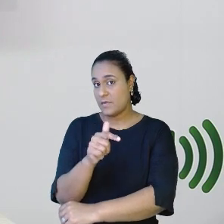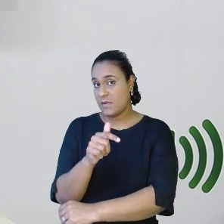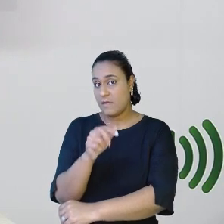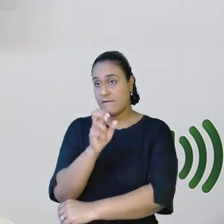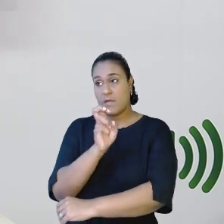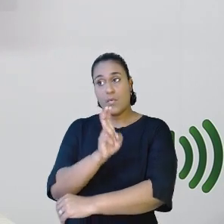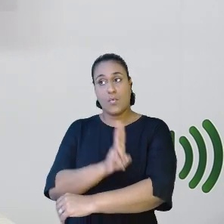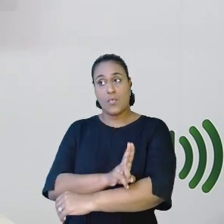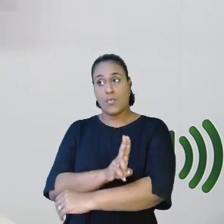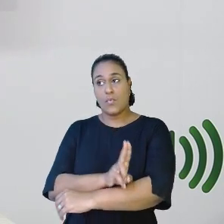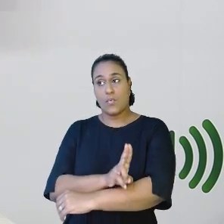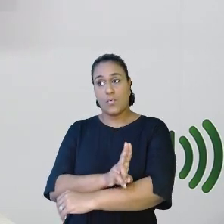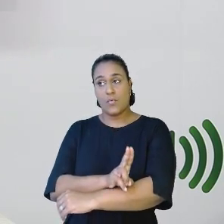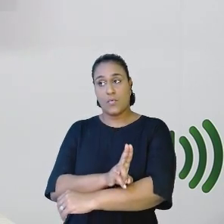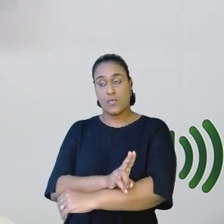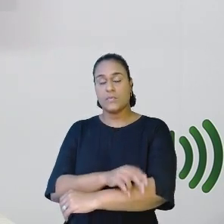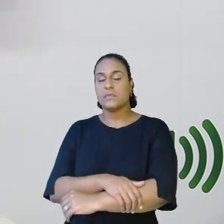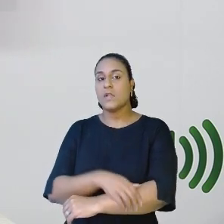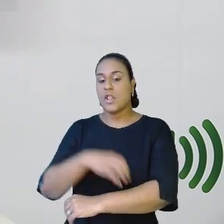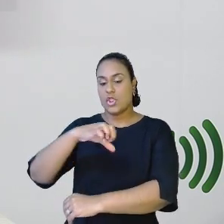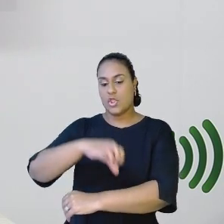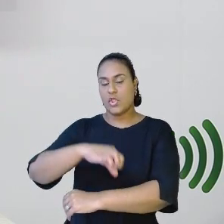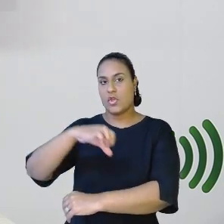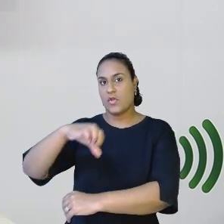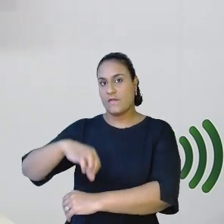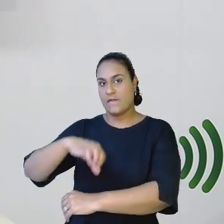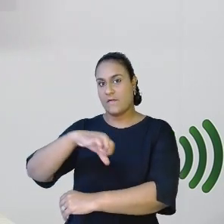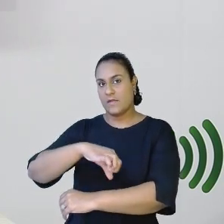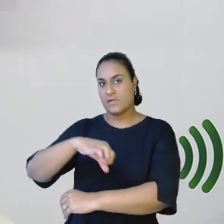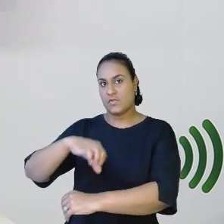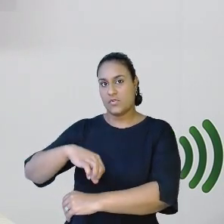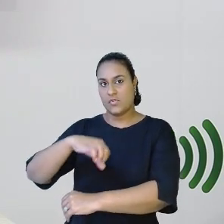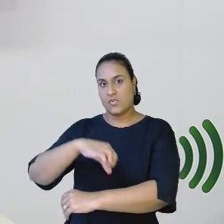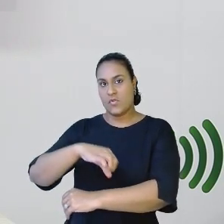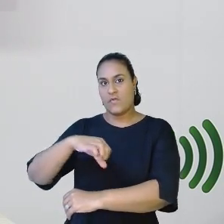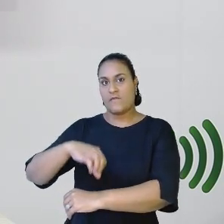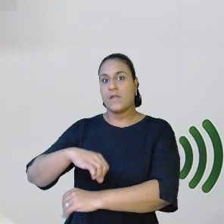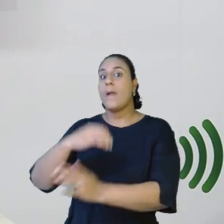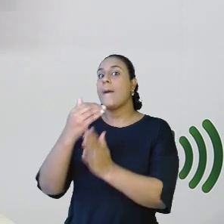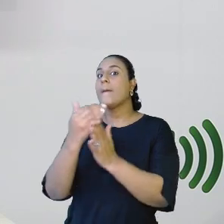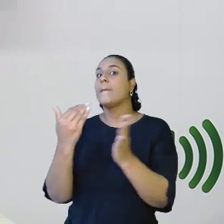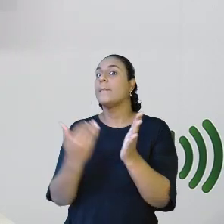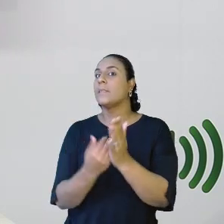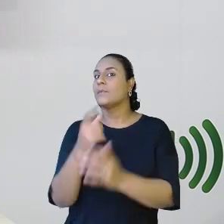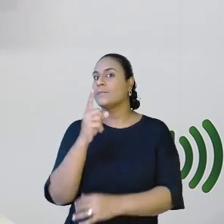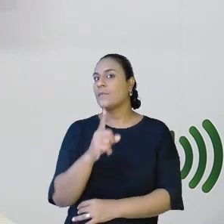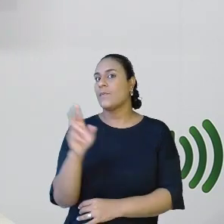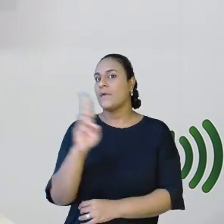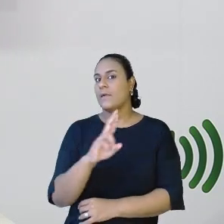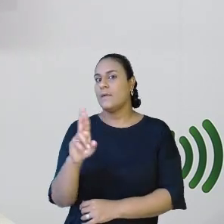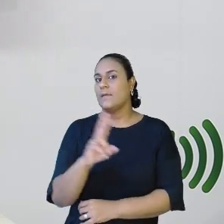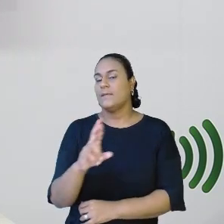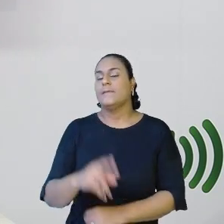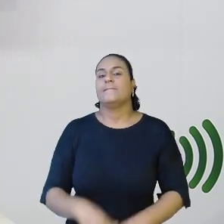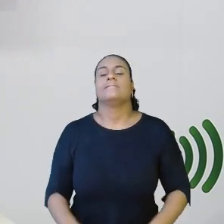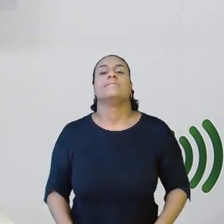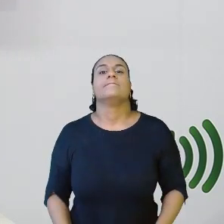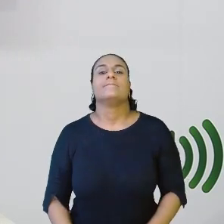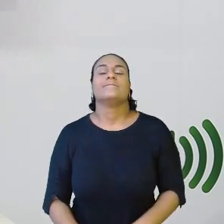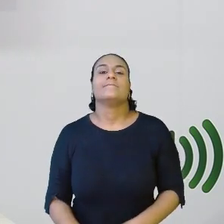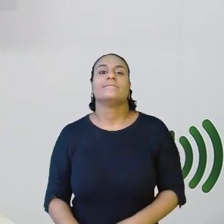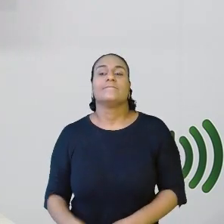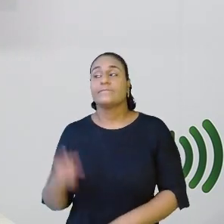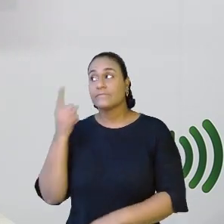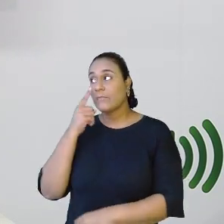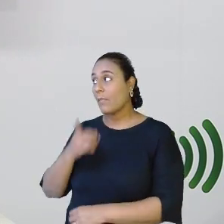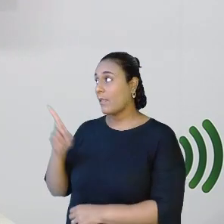unidades aí e 99 centavos, que é menor do que o real. Vamos ver o terceiro,